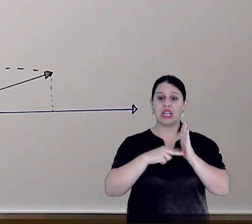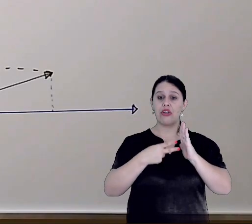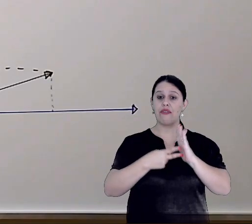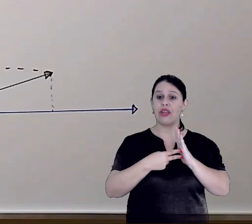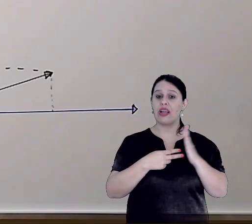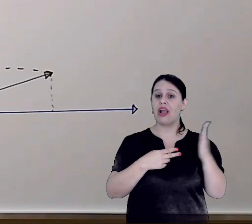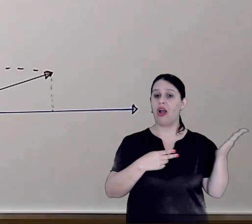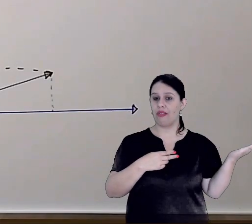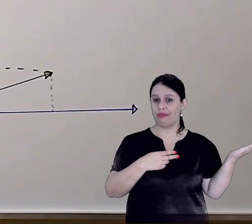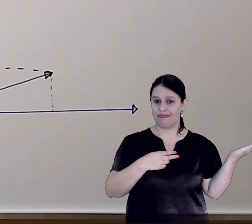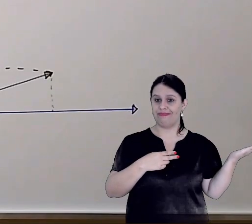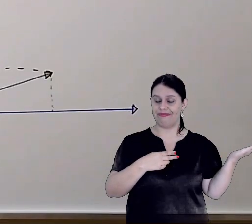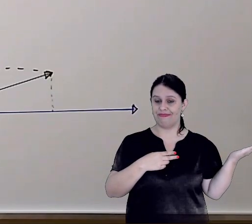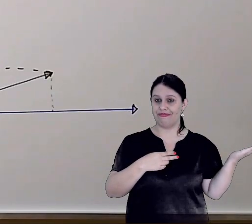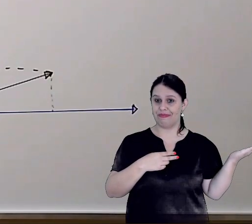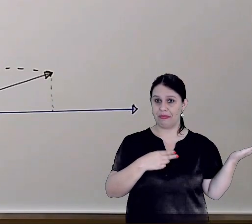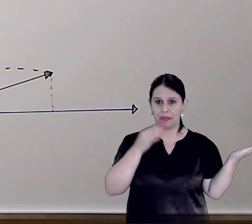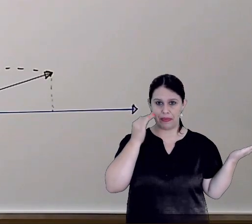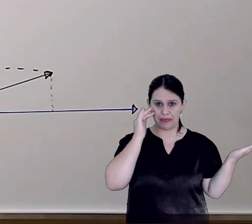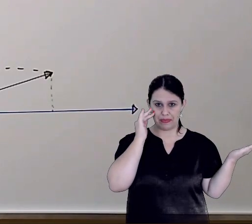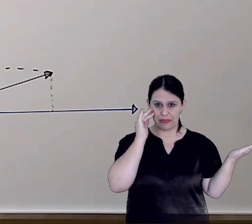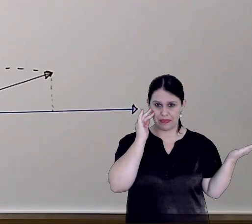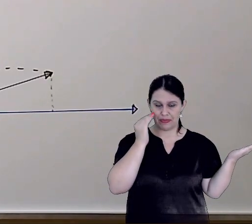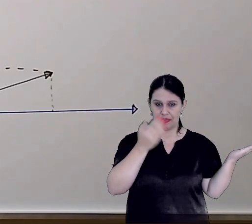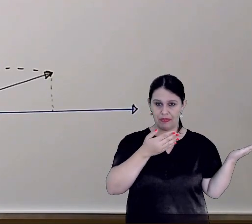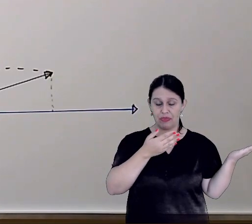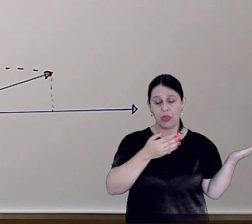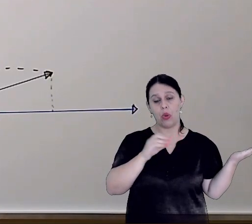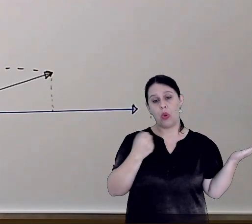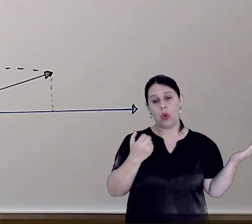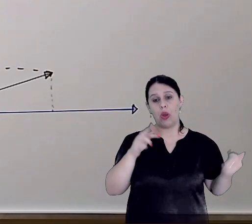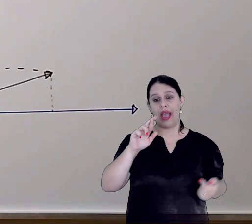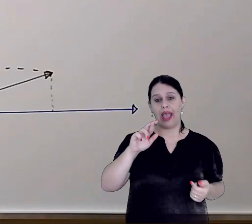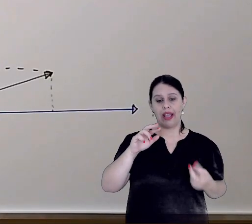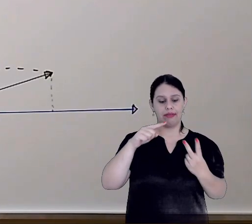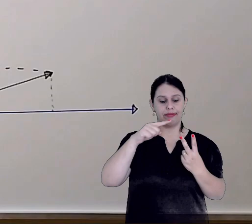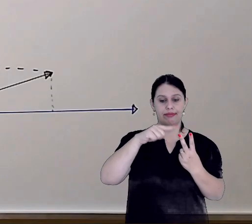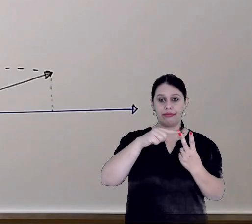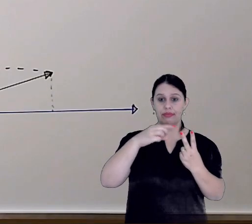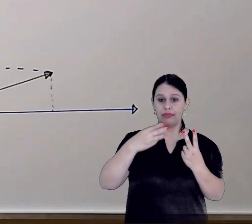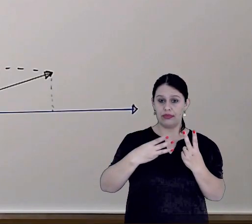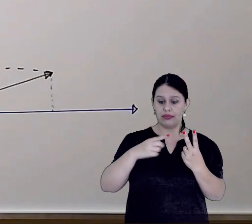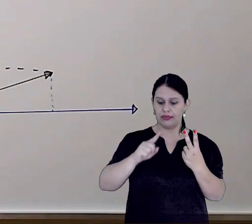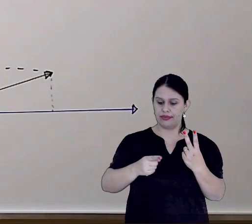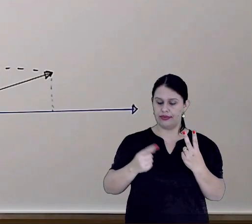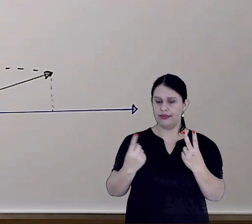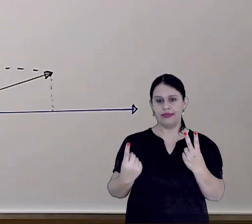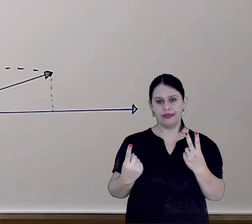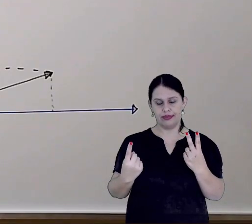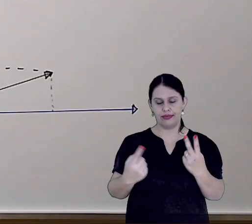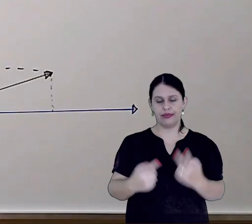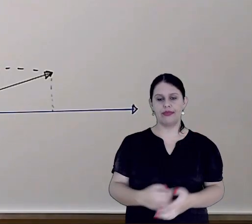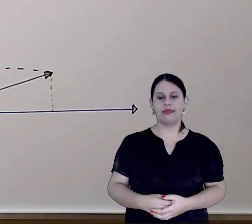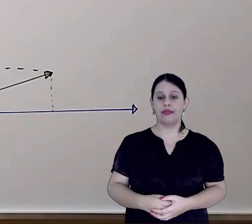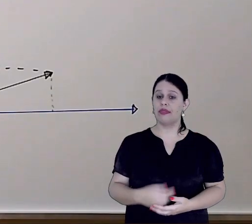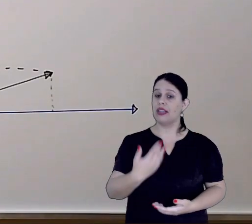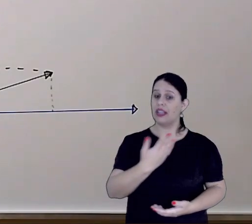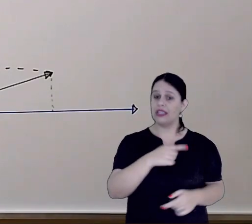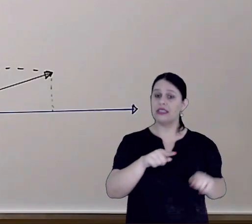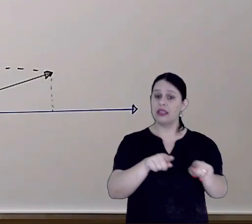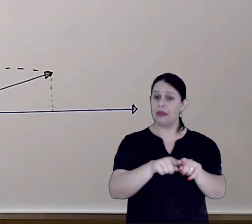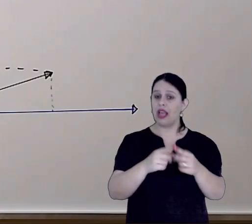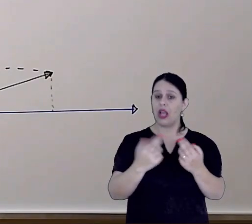aqui é 3 e aqui é 4 Legal? Ou então R igual a raiz de 3,1